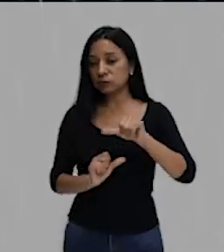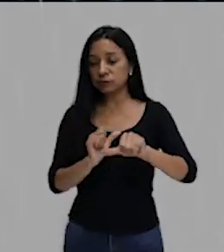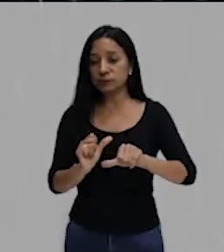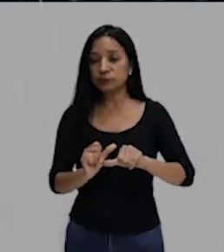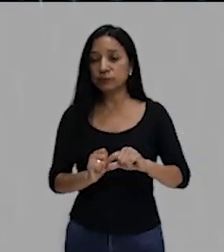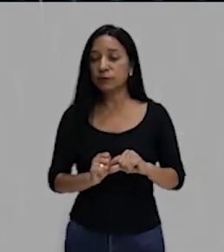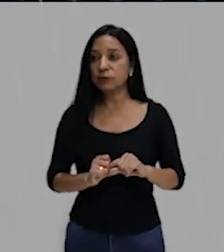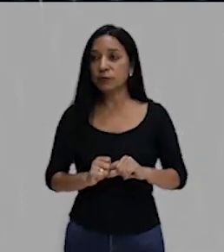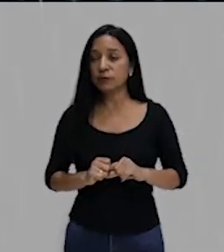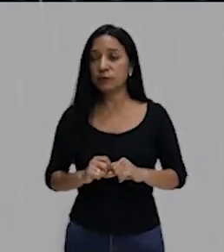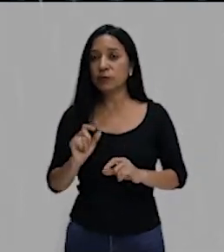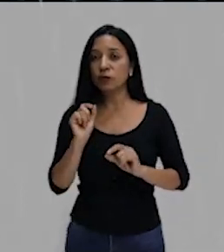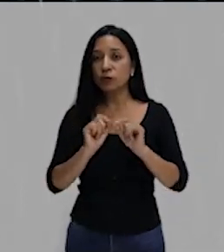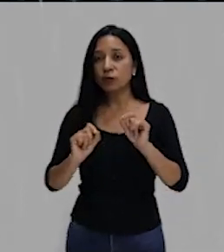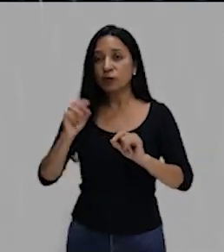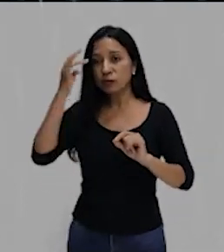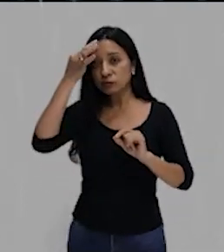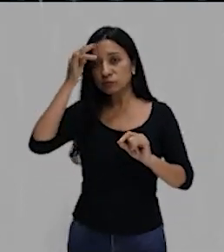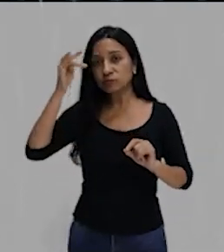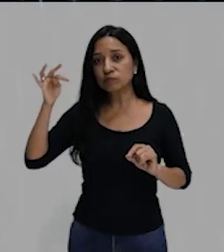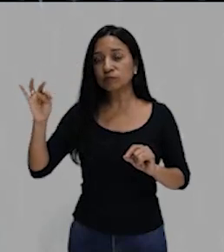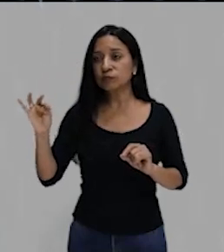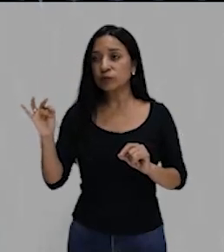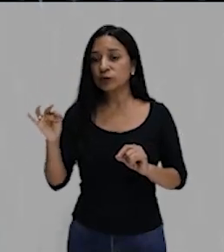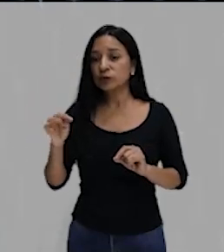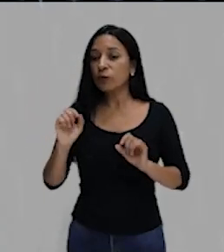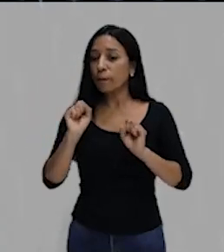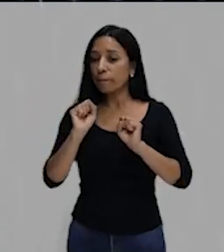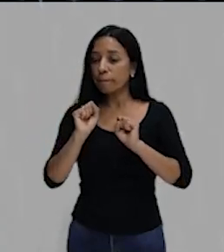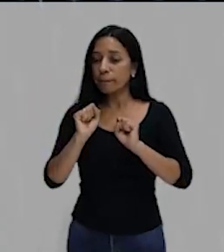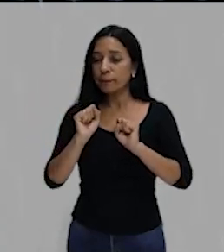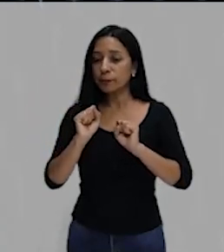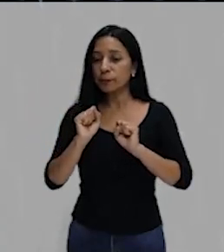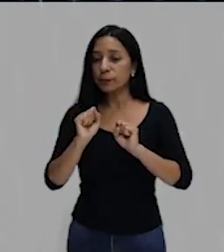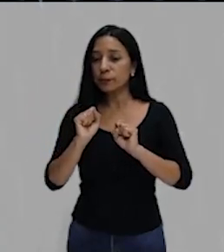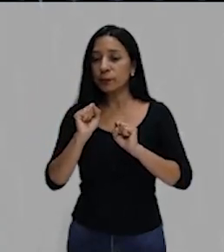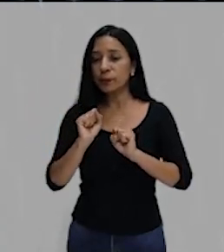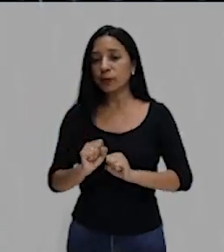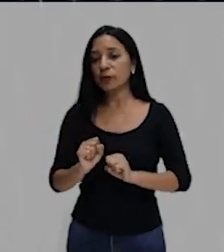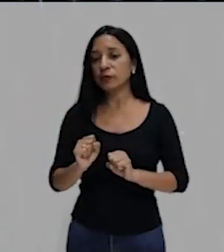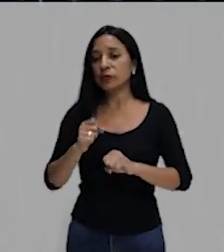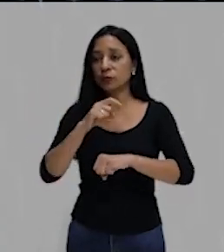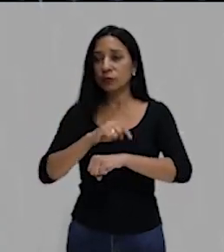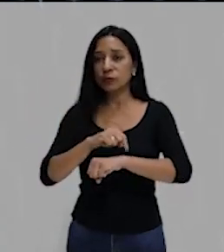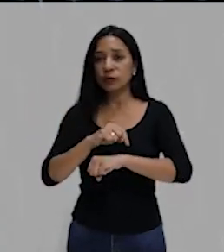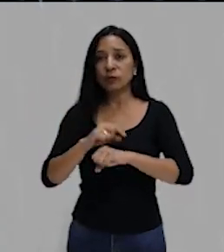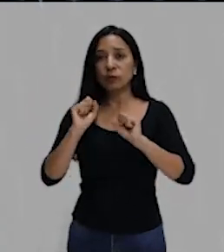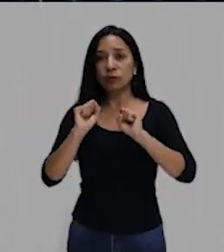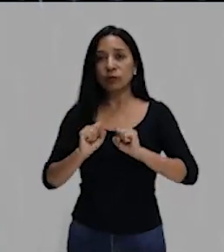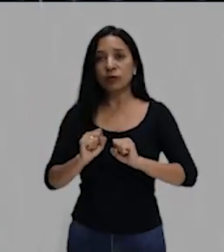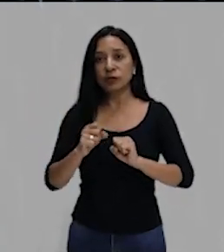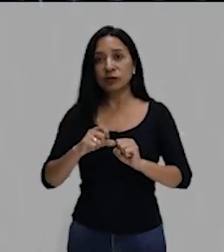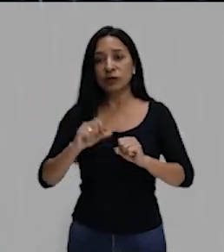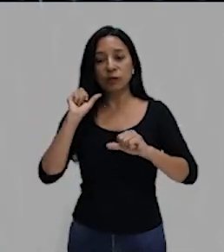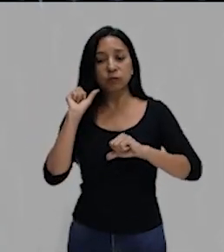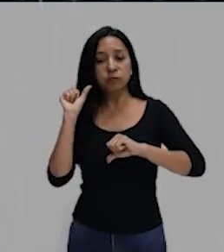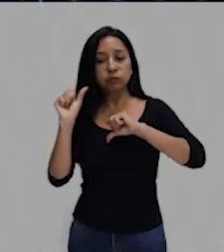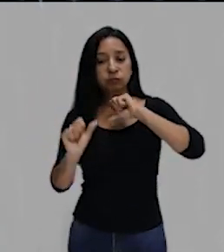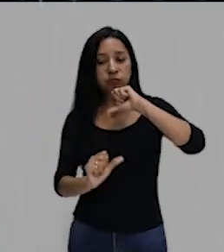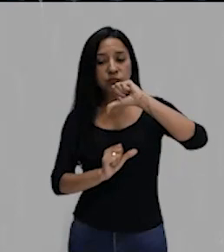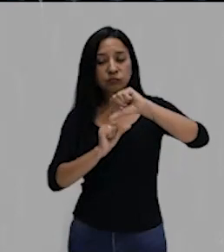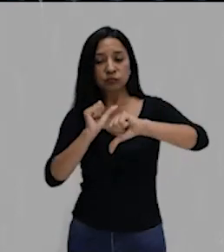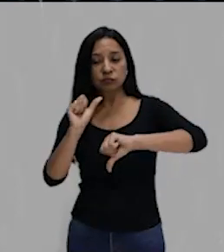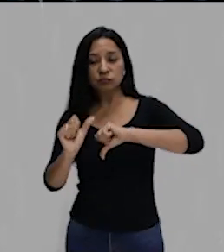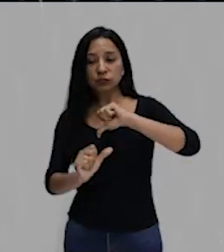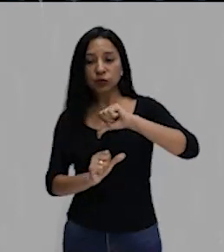são aqueles que, teoricamente, podem, com pouco tempo, eles podem ter uma renovação.